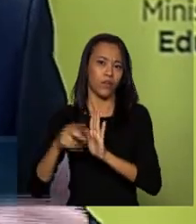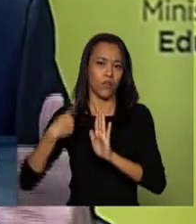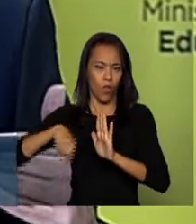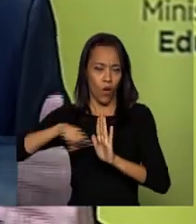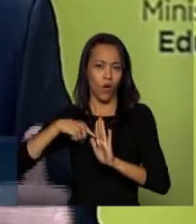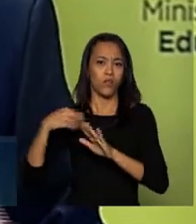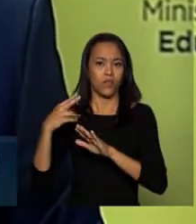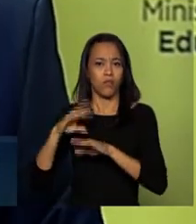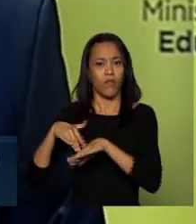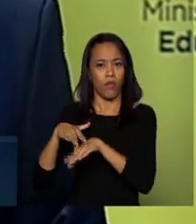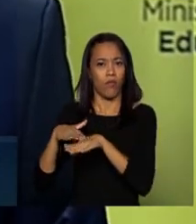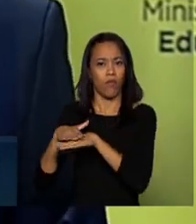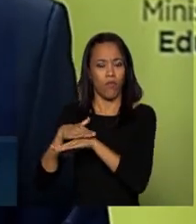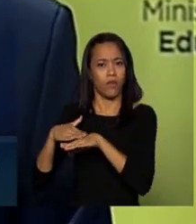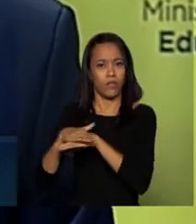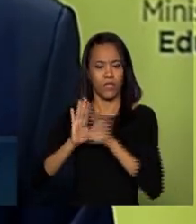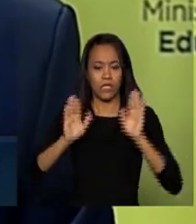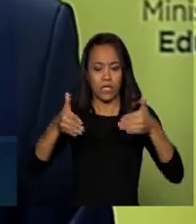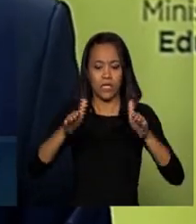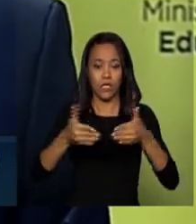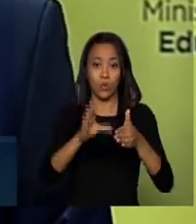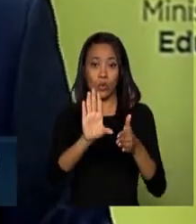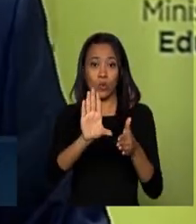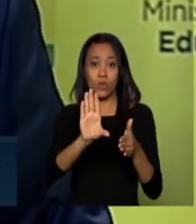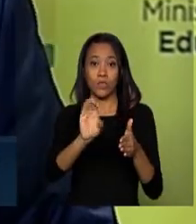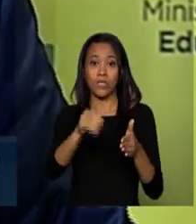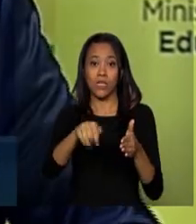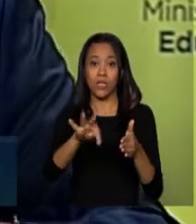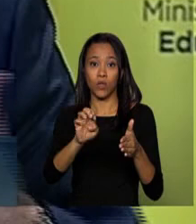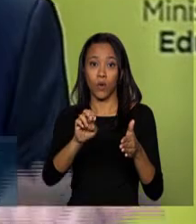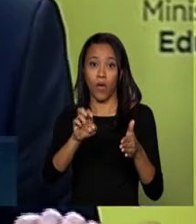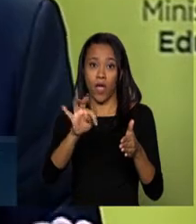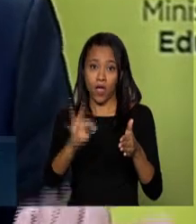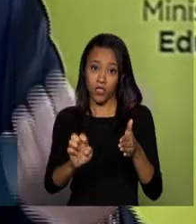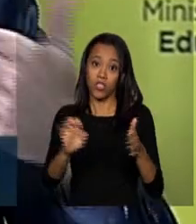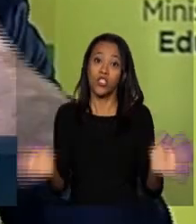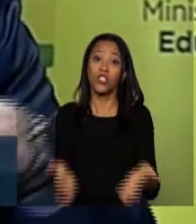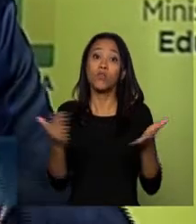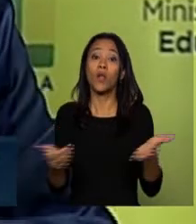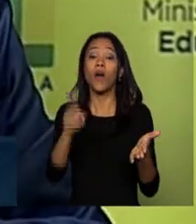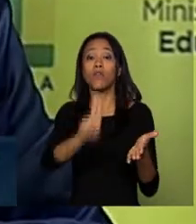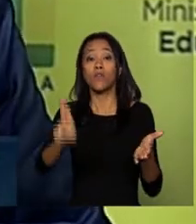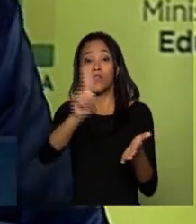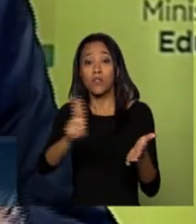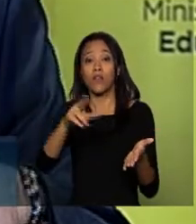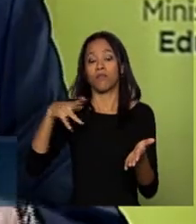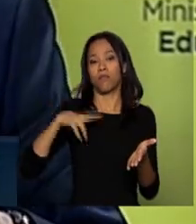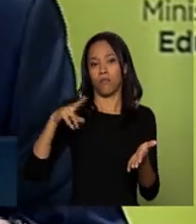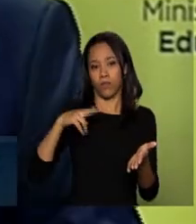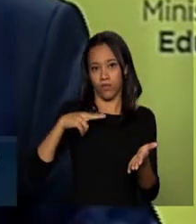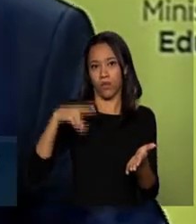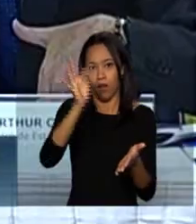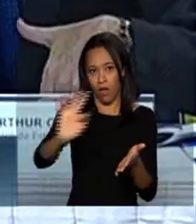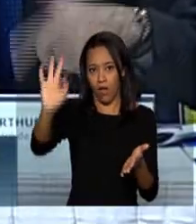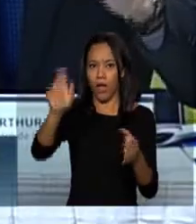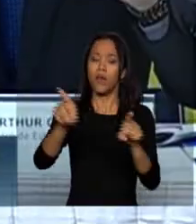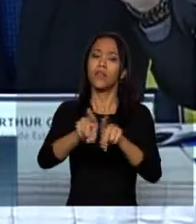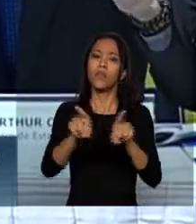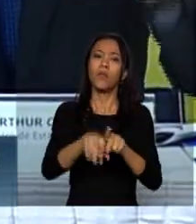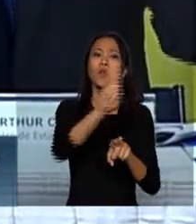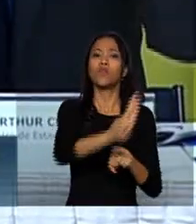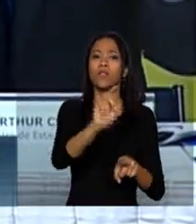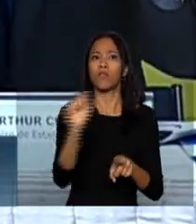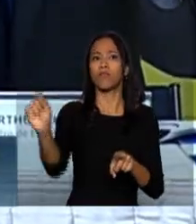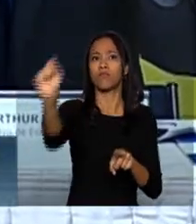muito provavelmente, no Centro-Oeste nós vamos ter que estimular as universidades públicas e privadas que já têm curso de medicina